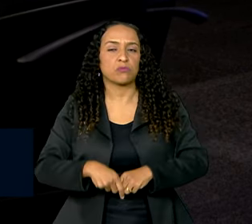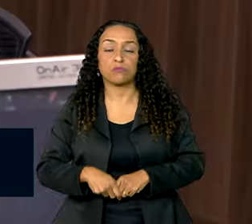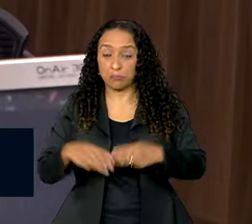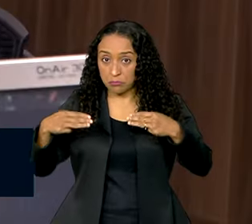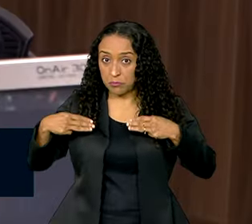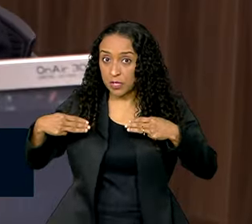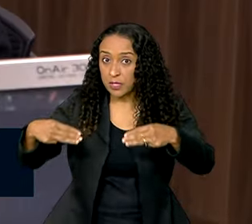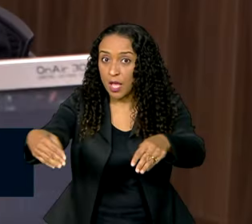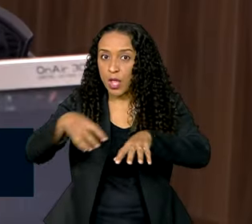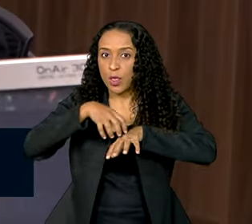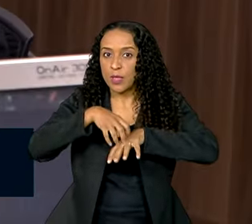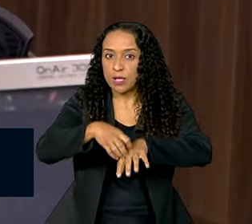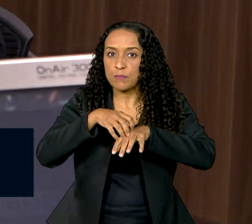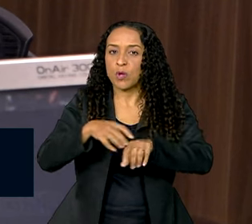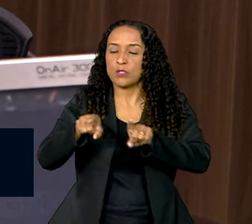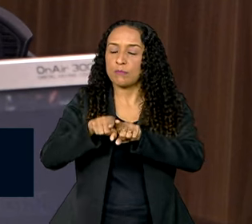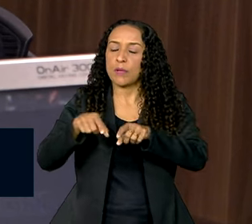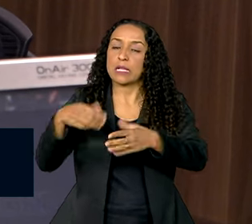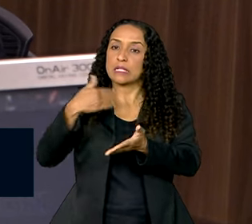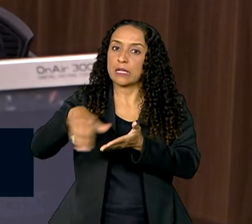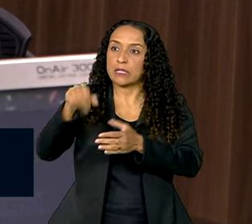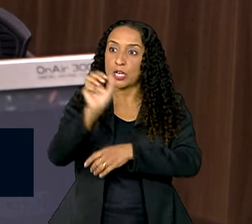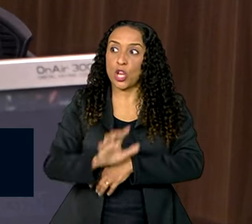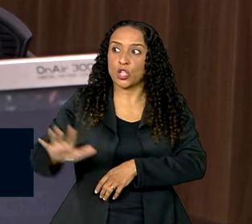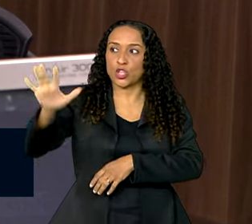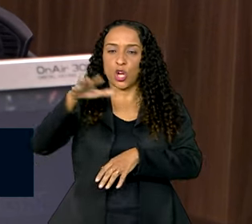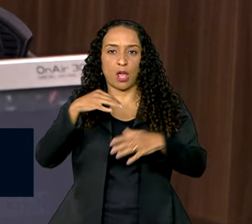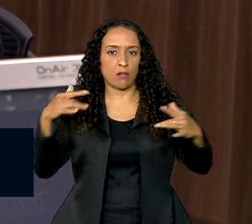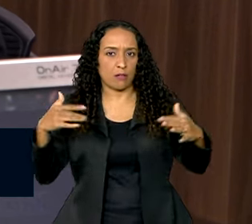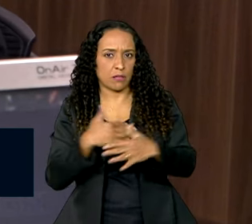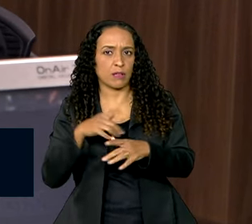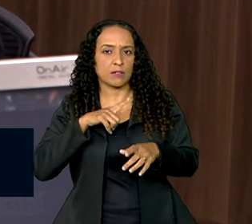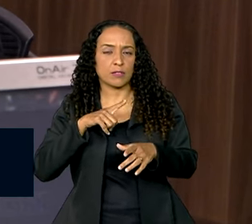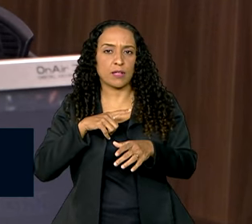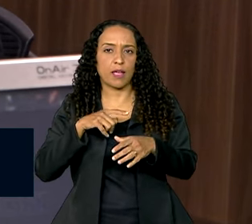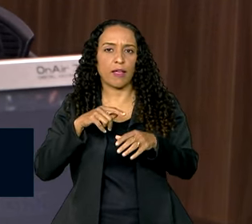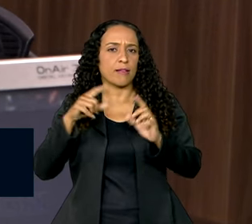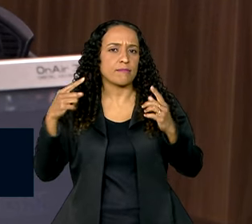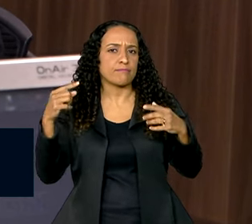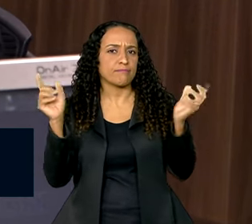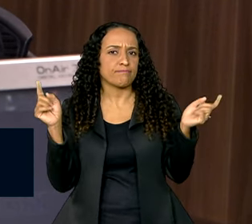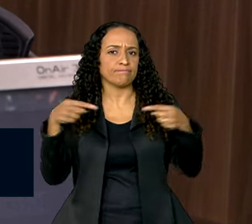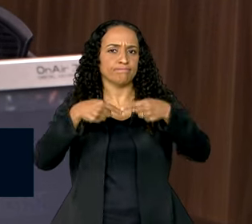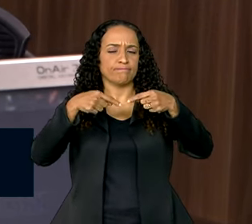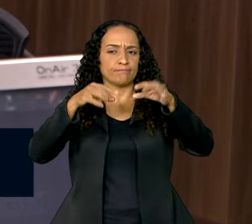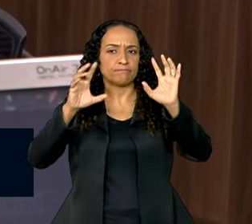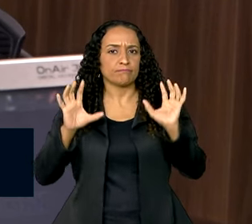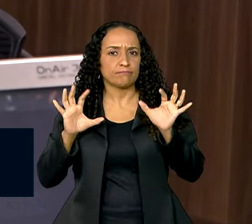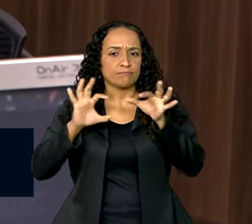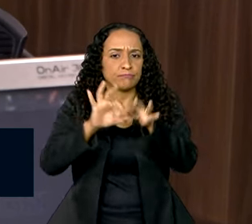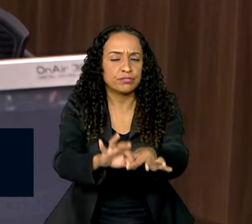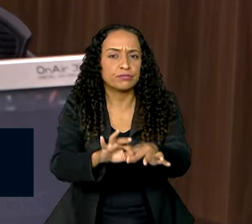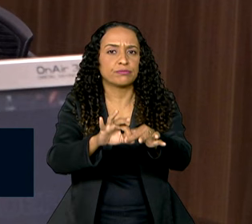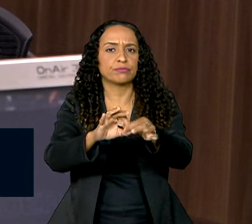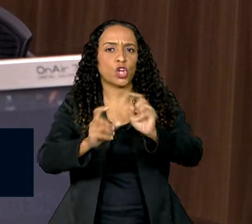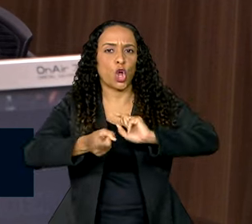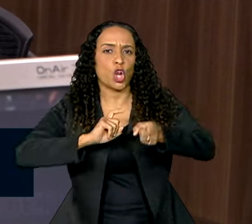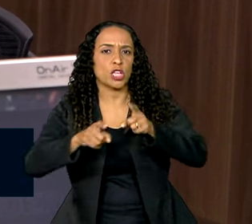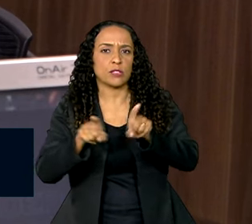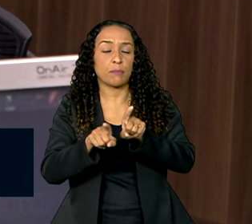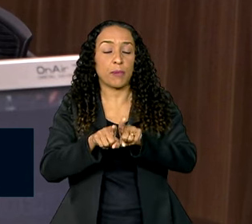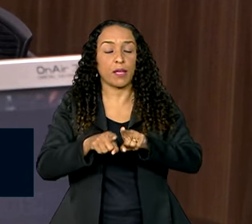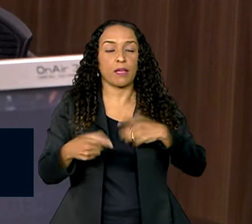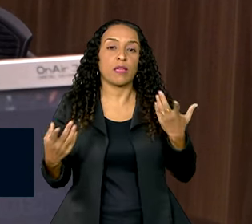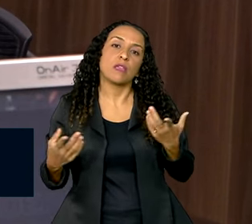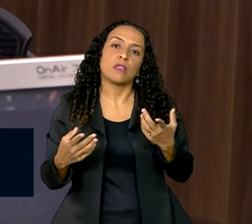Dos Transportes, por meio da Secretaria Nacional de Trânsito, tem esse aspecto de integração e coordenação, e ele próprio também, né, o ministro Renan